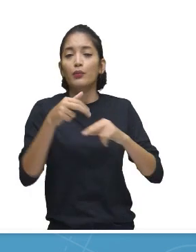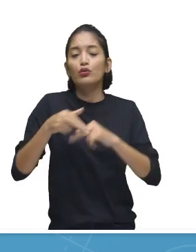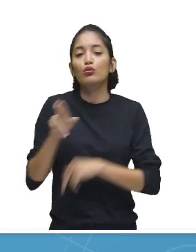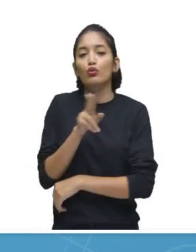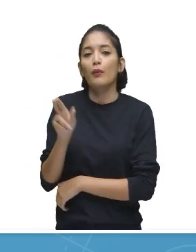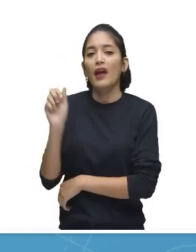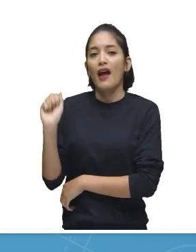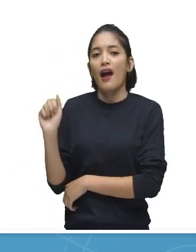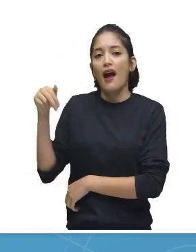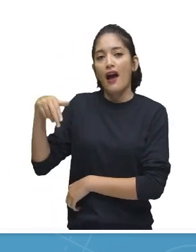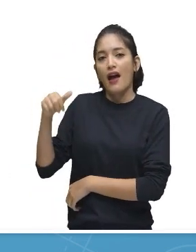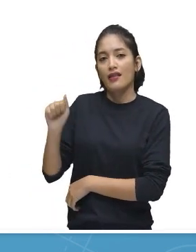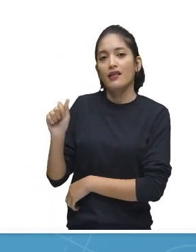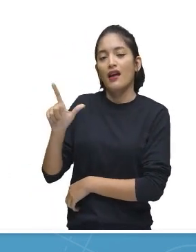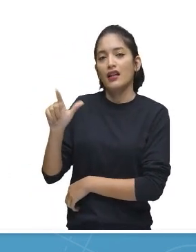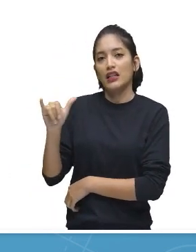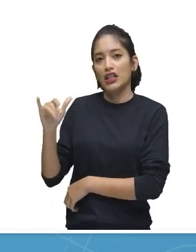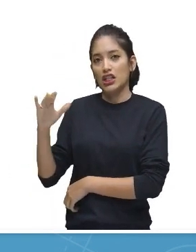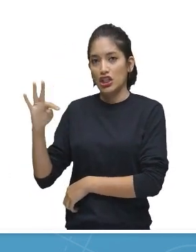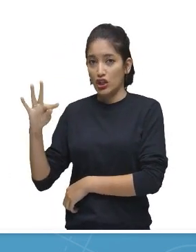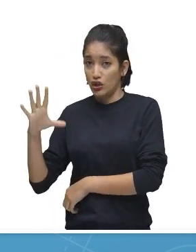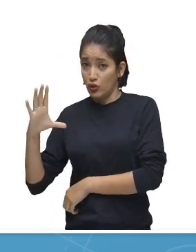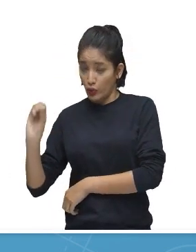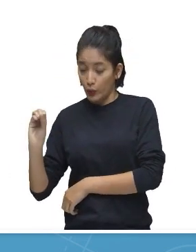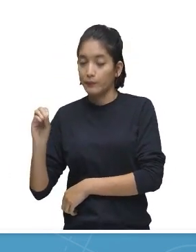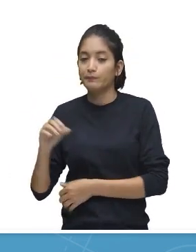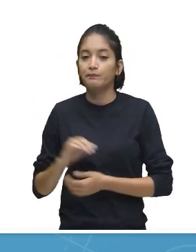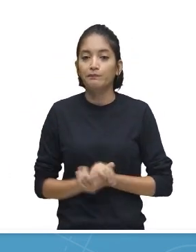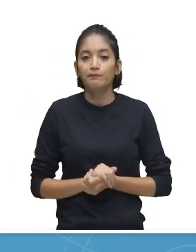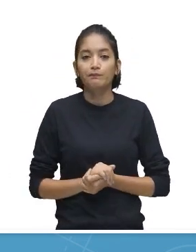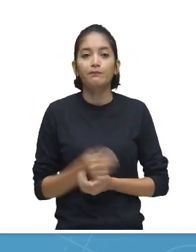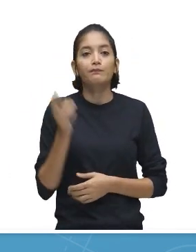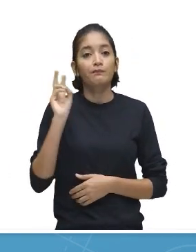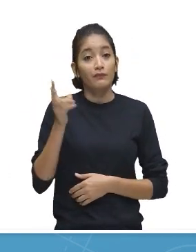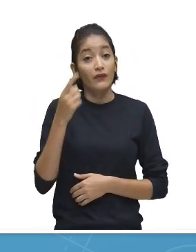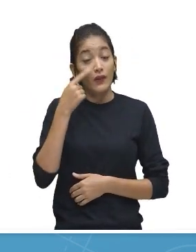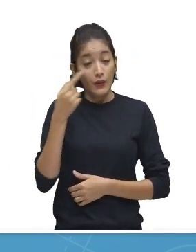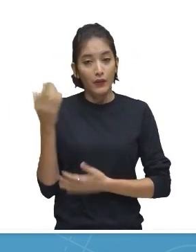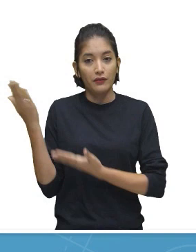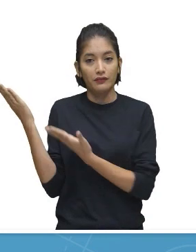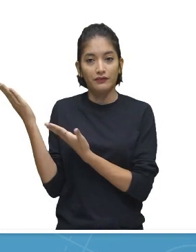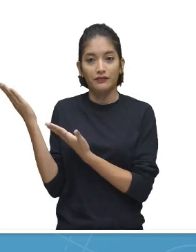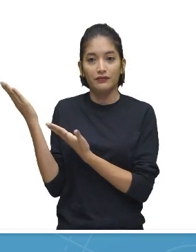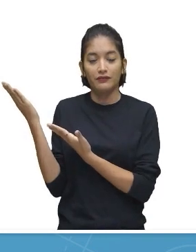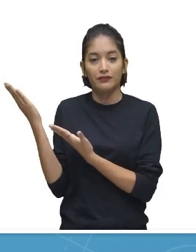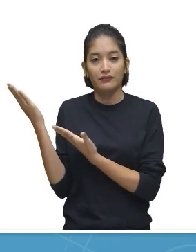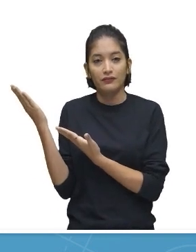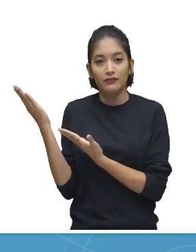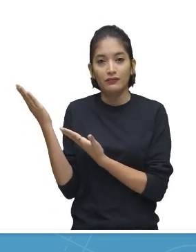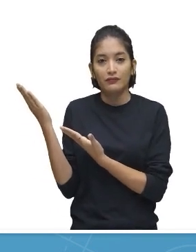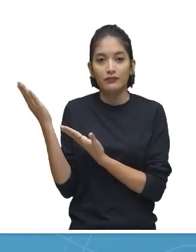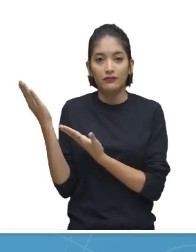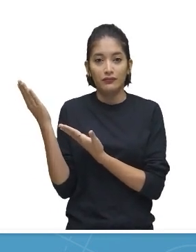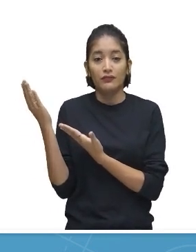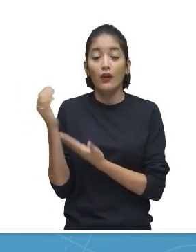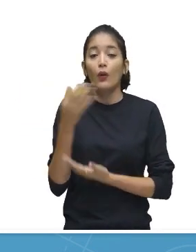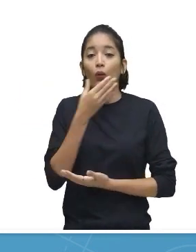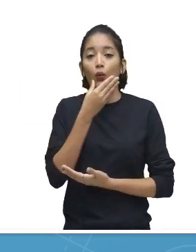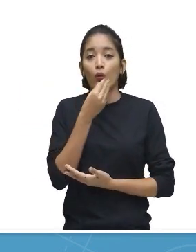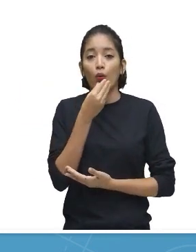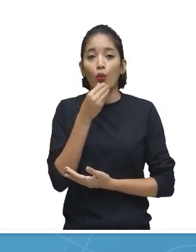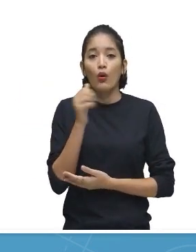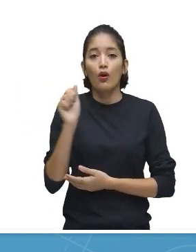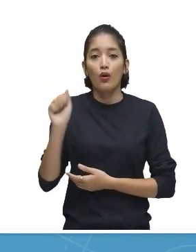de cubismo analítico. Então vamos agora analisar uma obra, Retrato de Ambroise de Vollard,